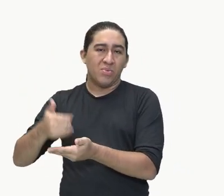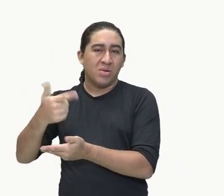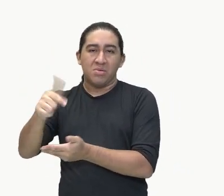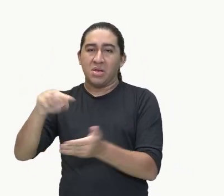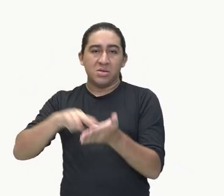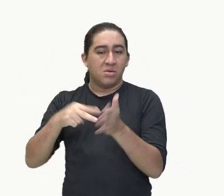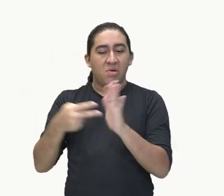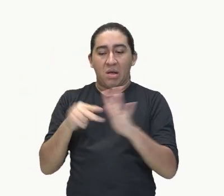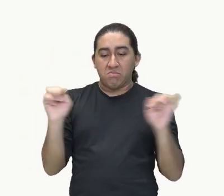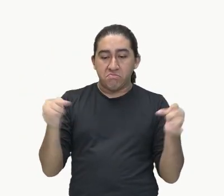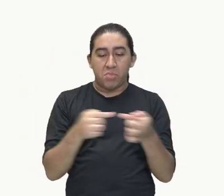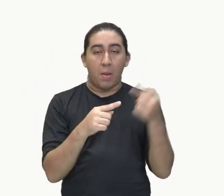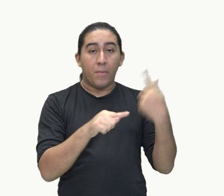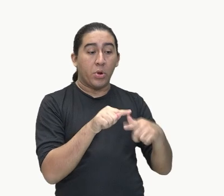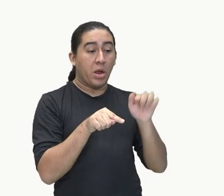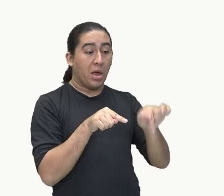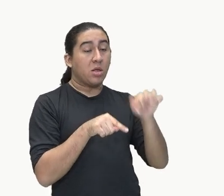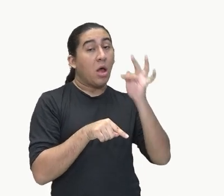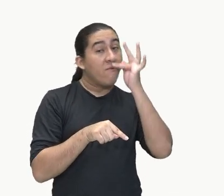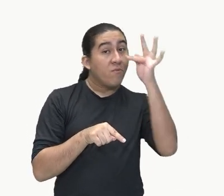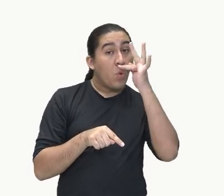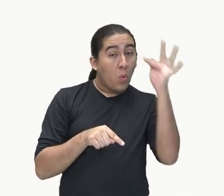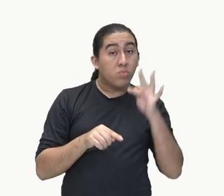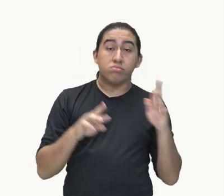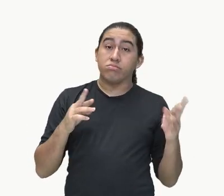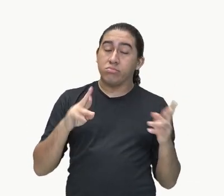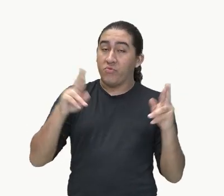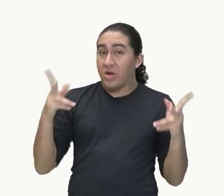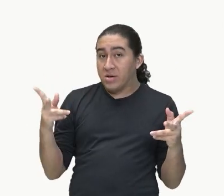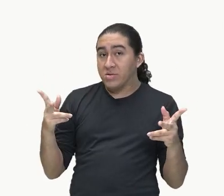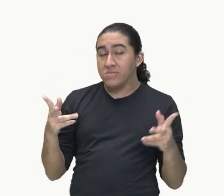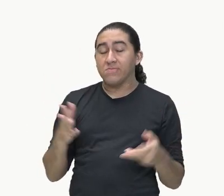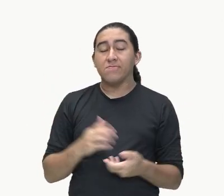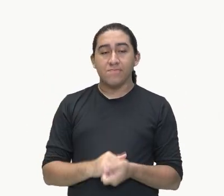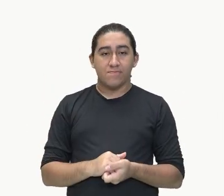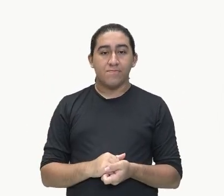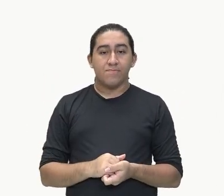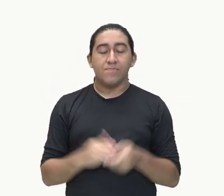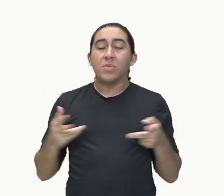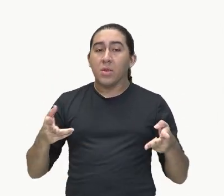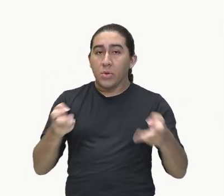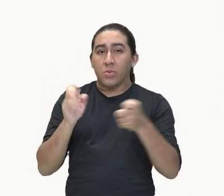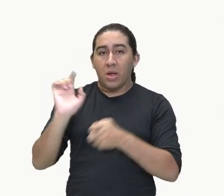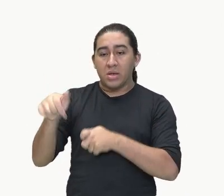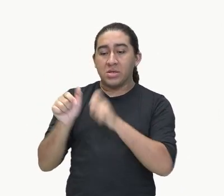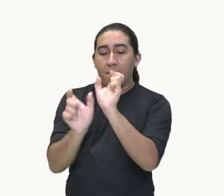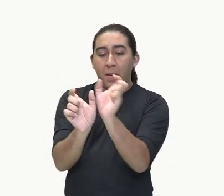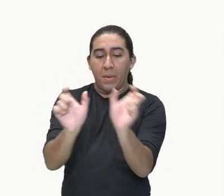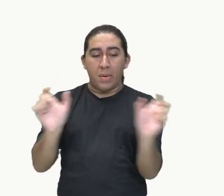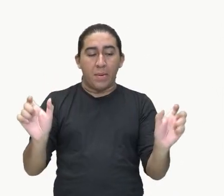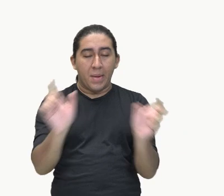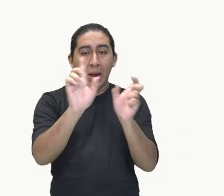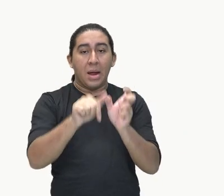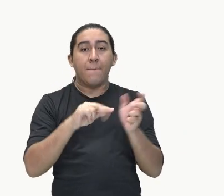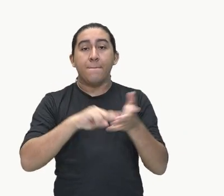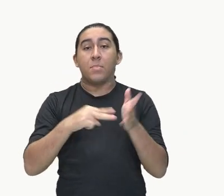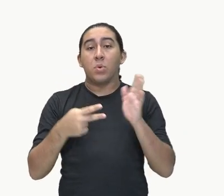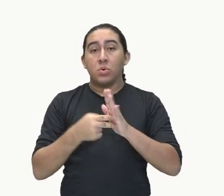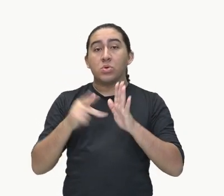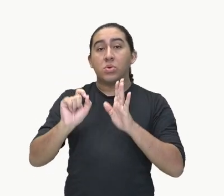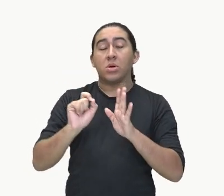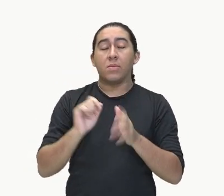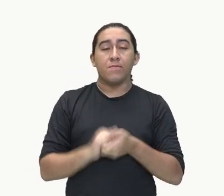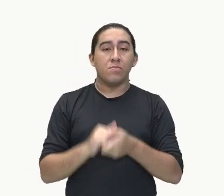e nem da palavra simples leite. Então, essa composição foi por